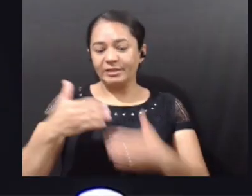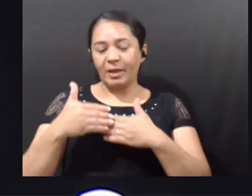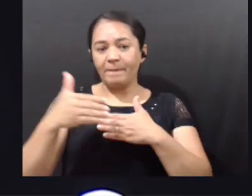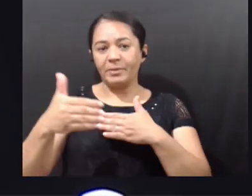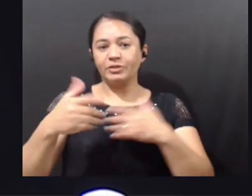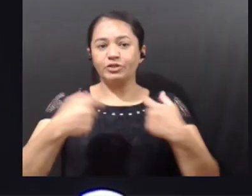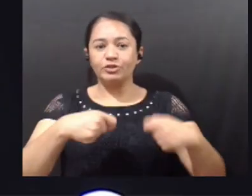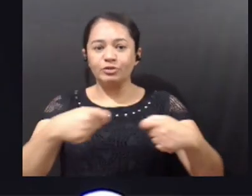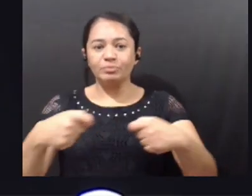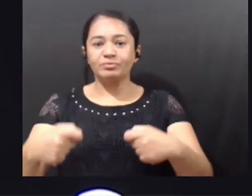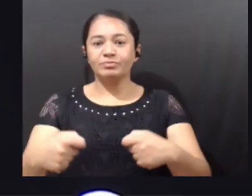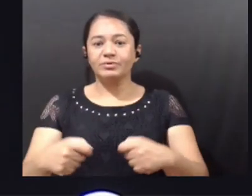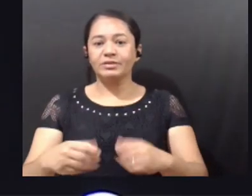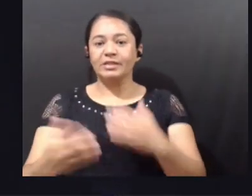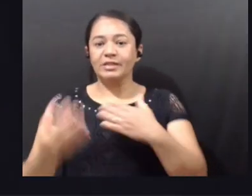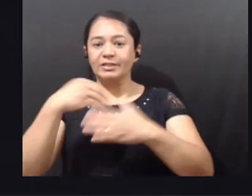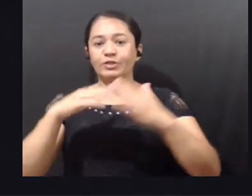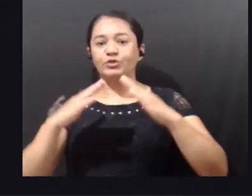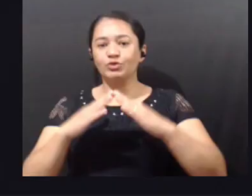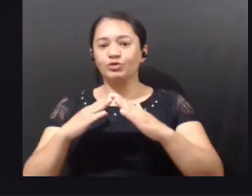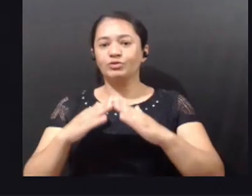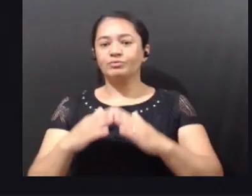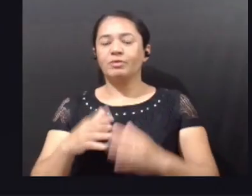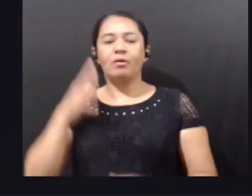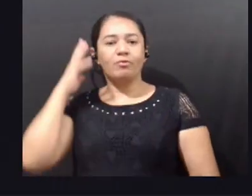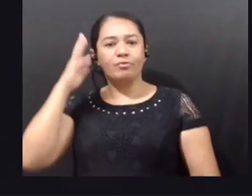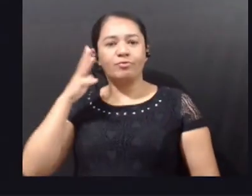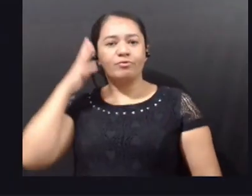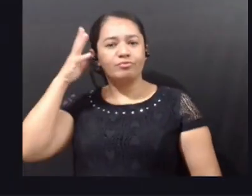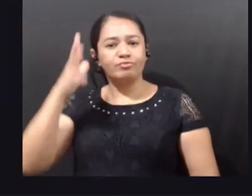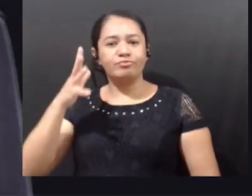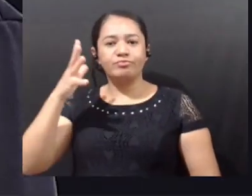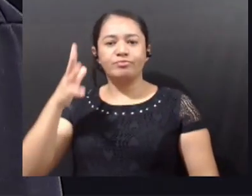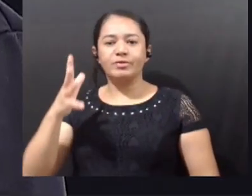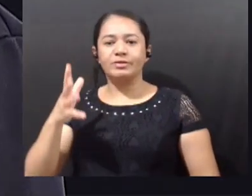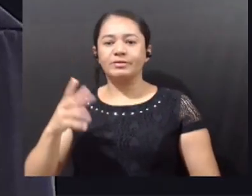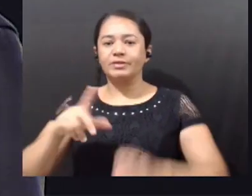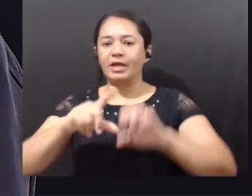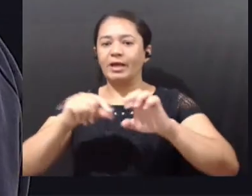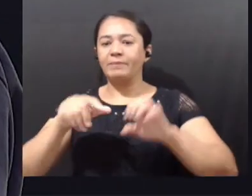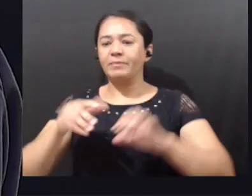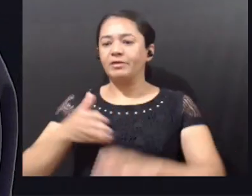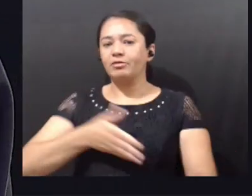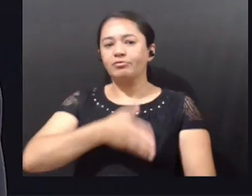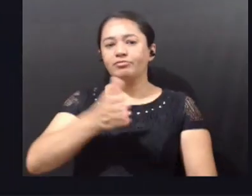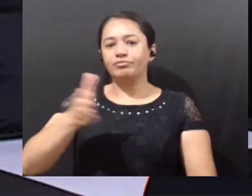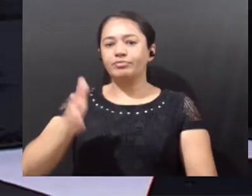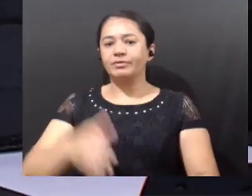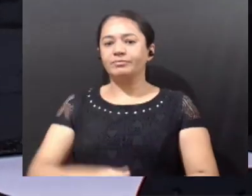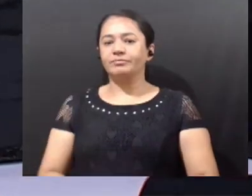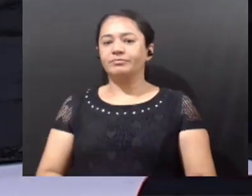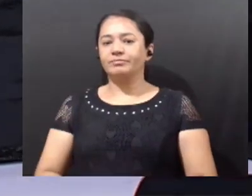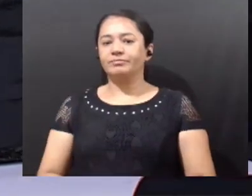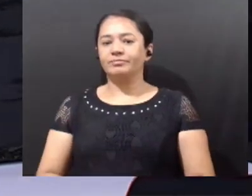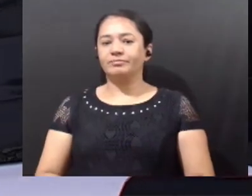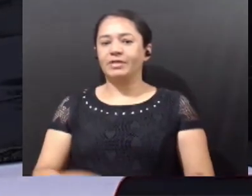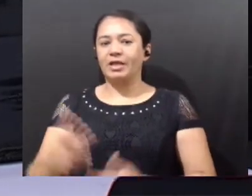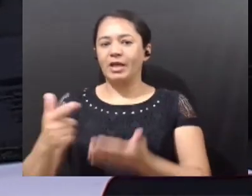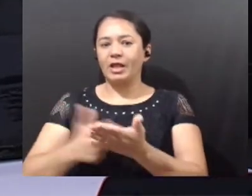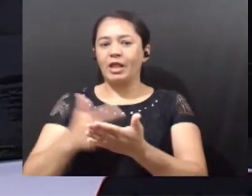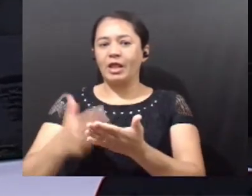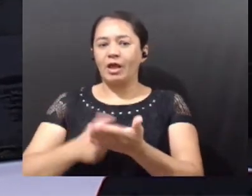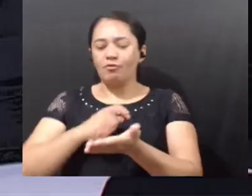em casa, palestrou sobre empreender em vários segmentos. Ele, que é autor de livros, em